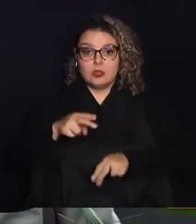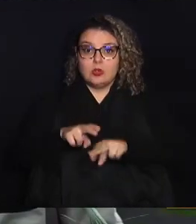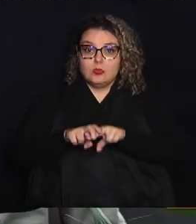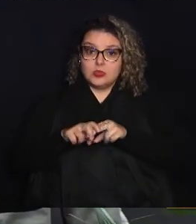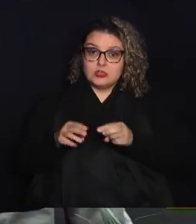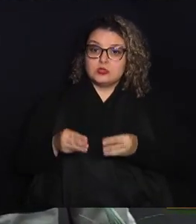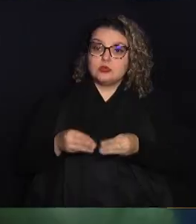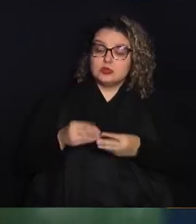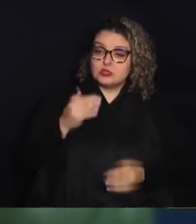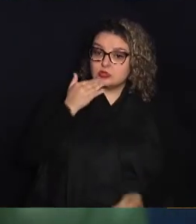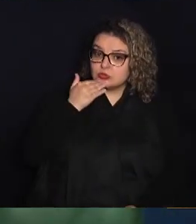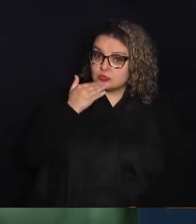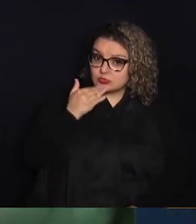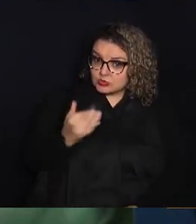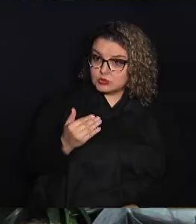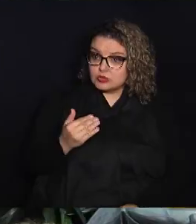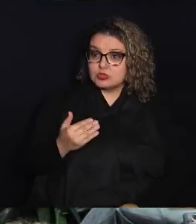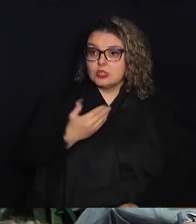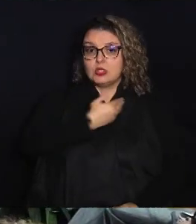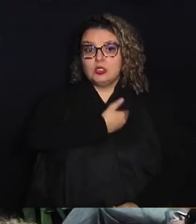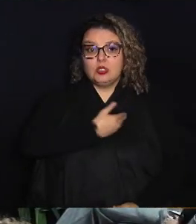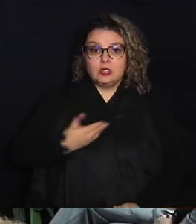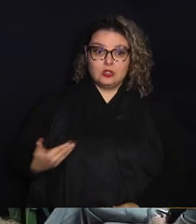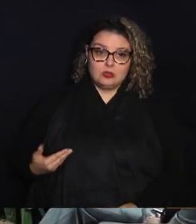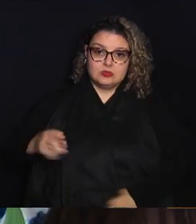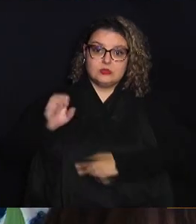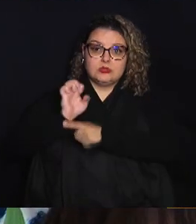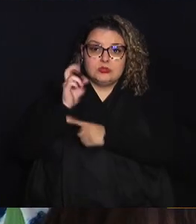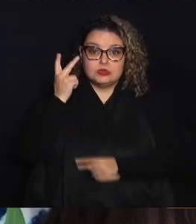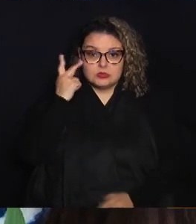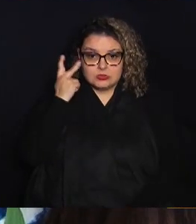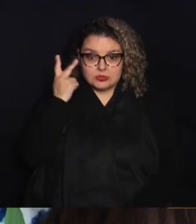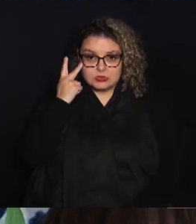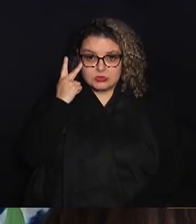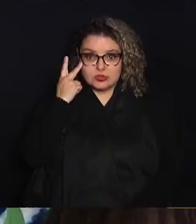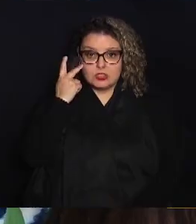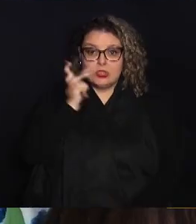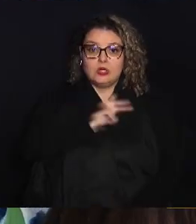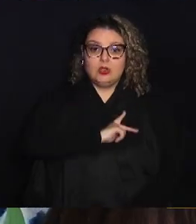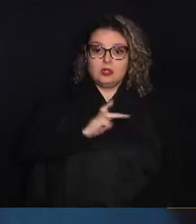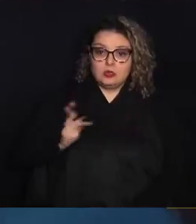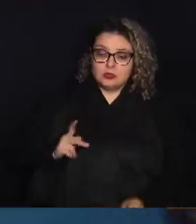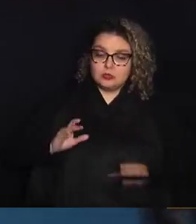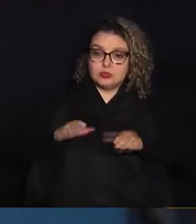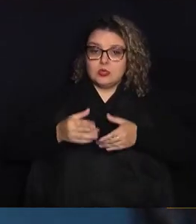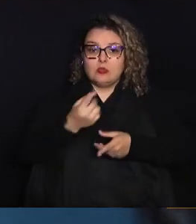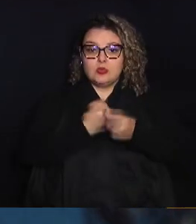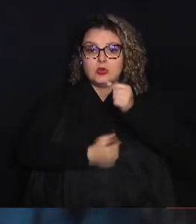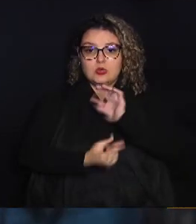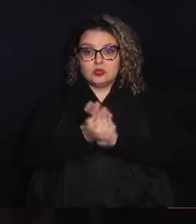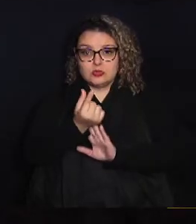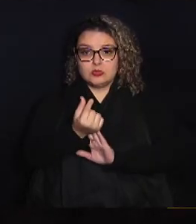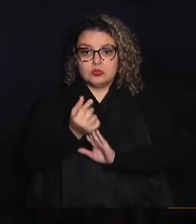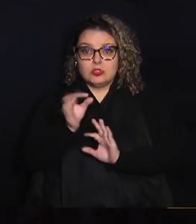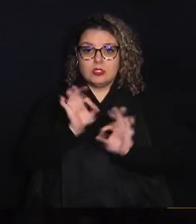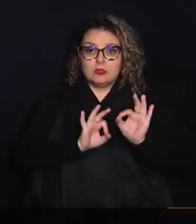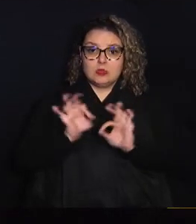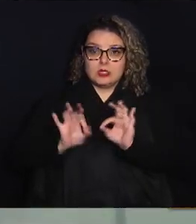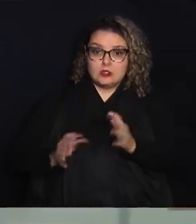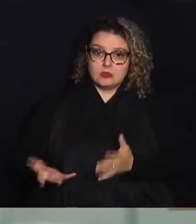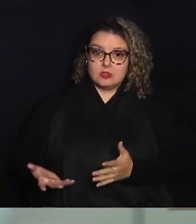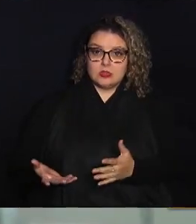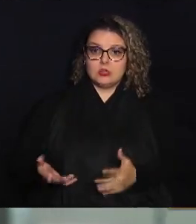ano que vem por isso a Moção de apelo ao governador do Estado de São Paulo ao presidente da Comissão de Finanças